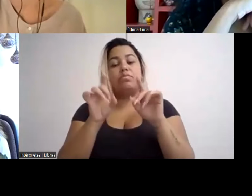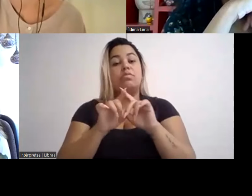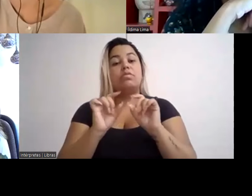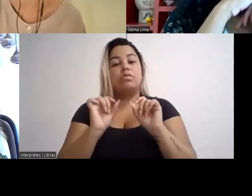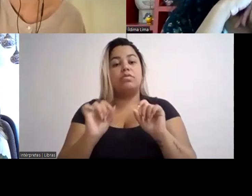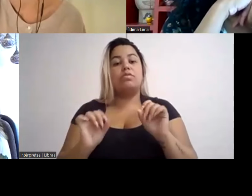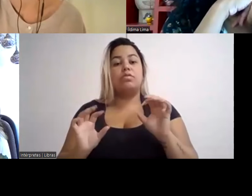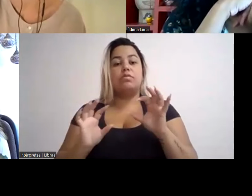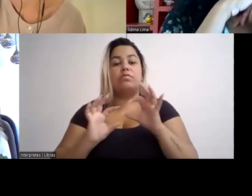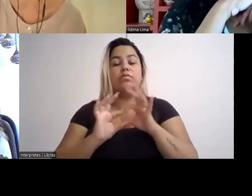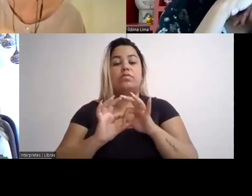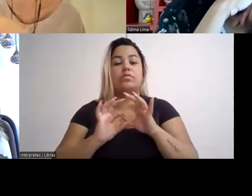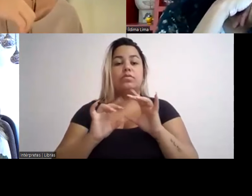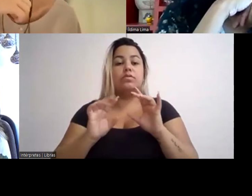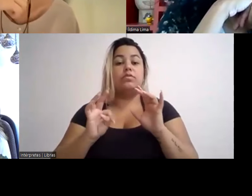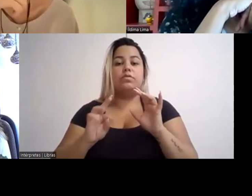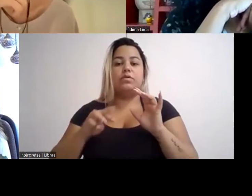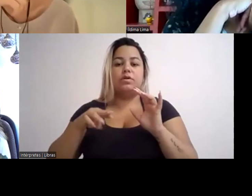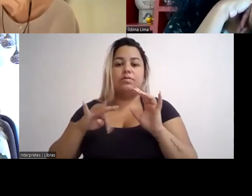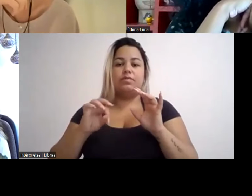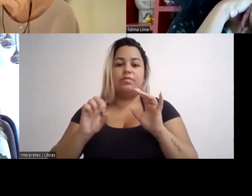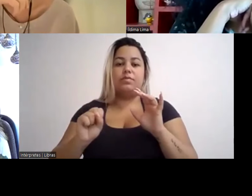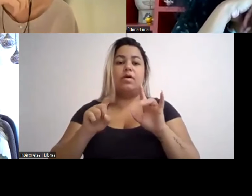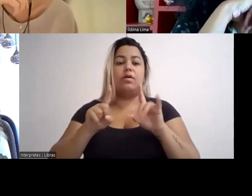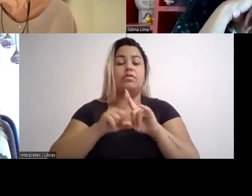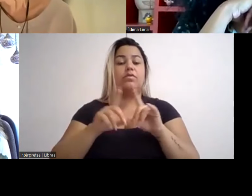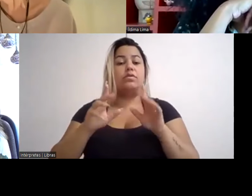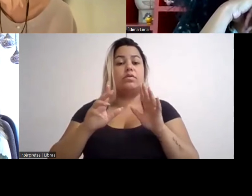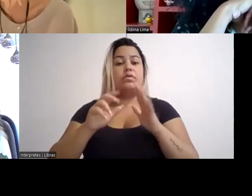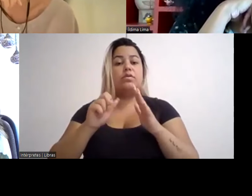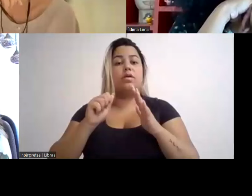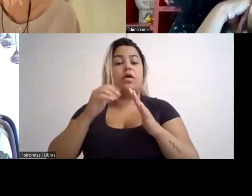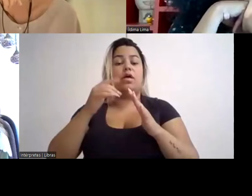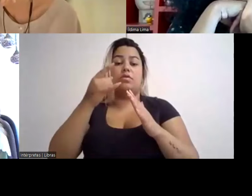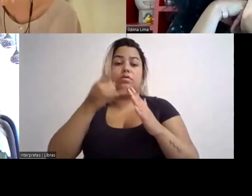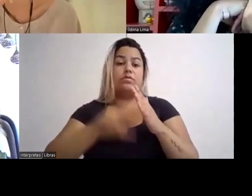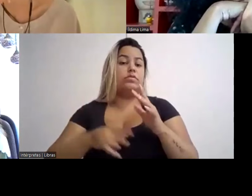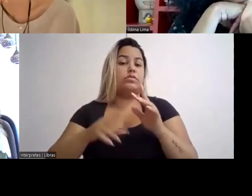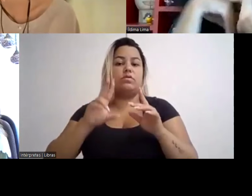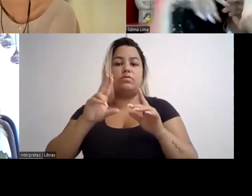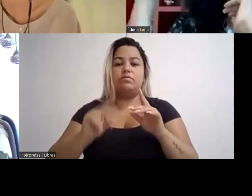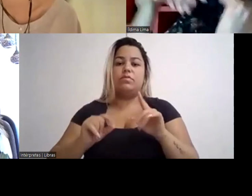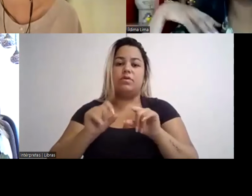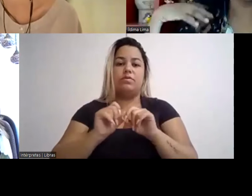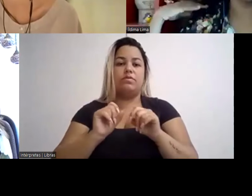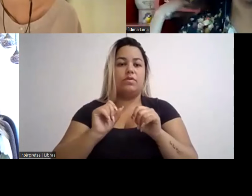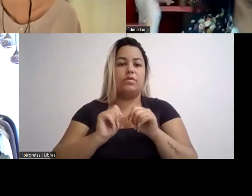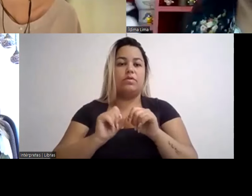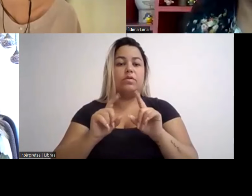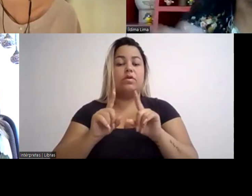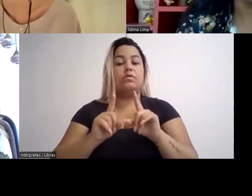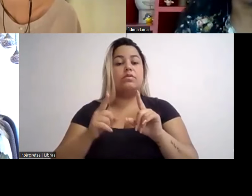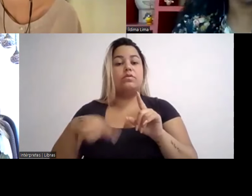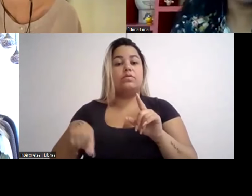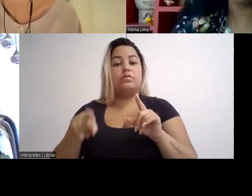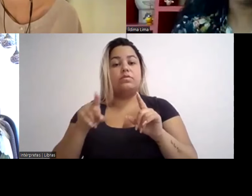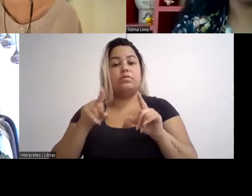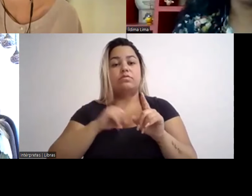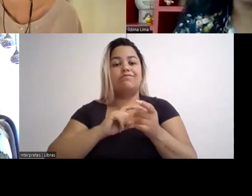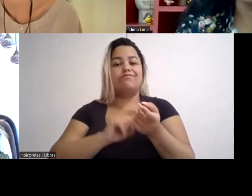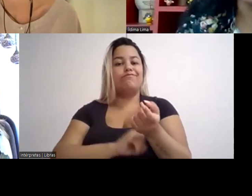nos trâmites, né? A ata que não foi feita, não sei o que é que precisa assinar. E aí a gente vai se